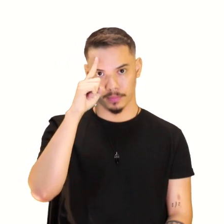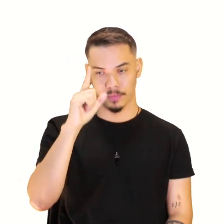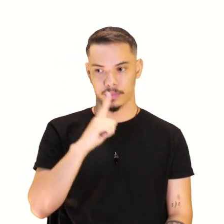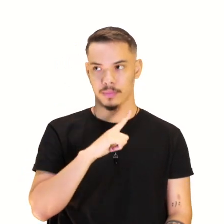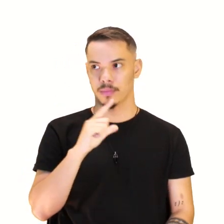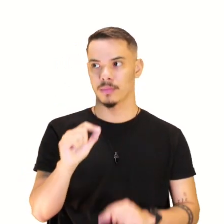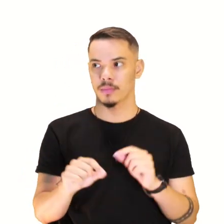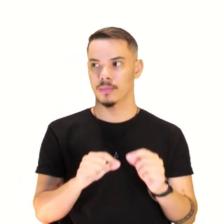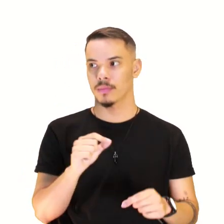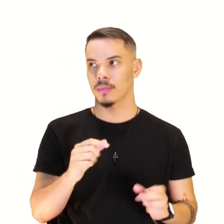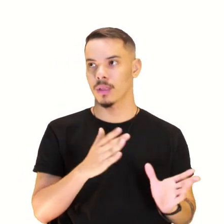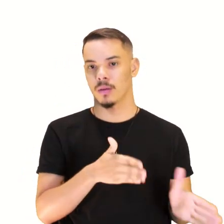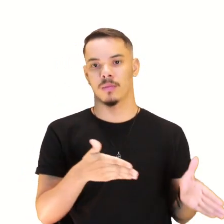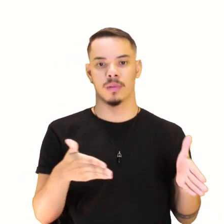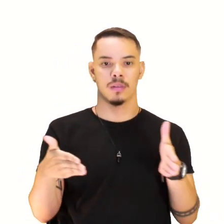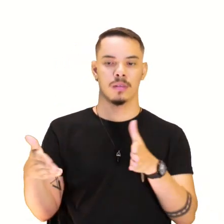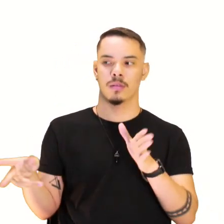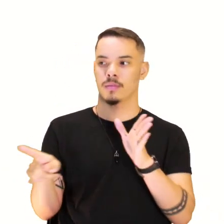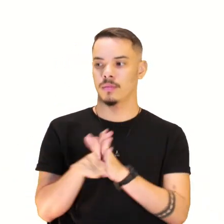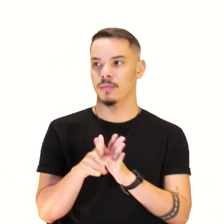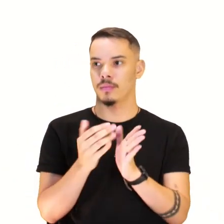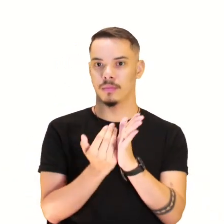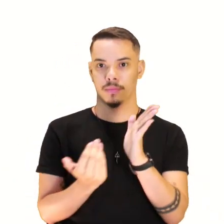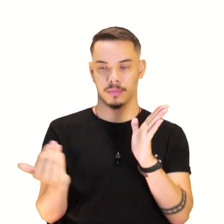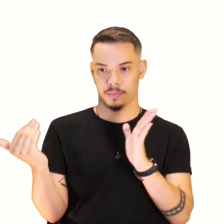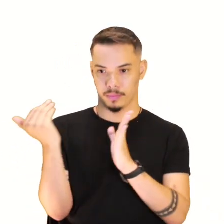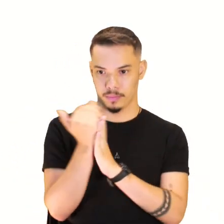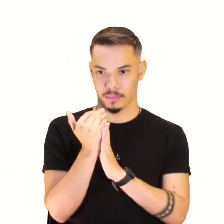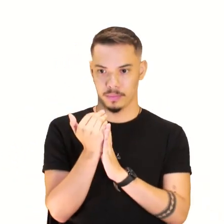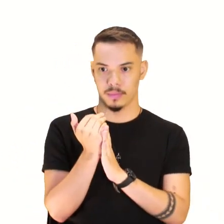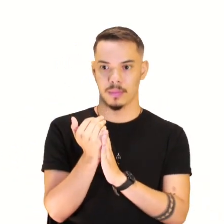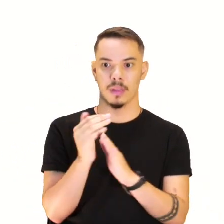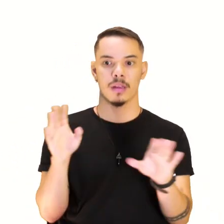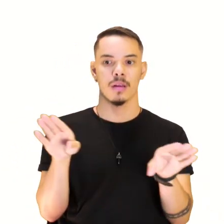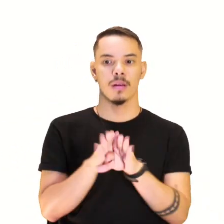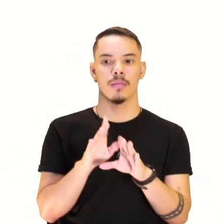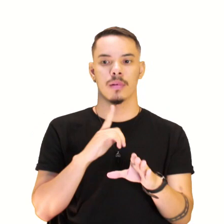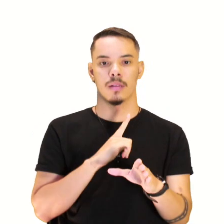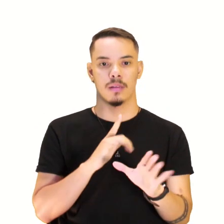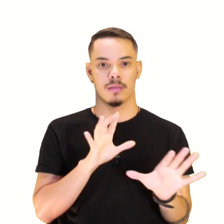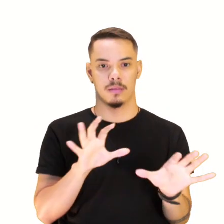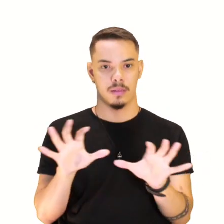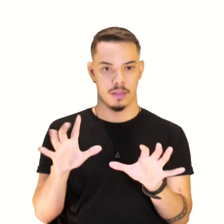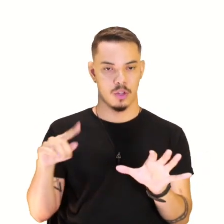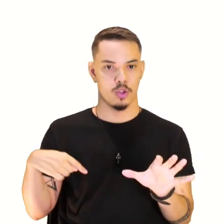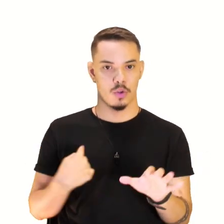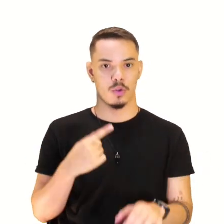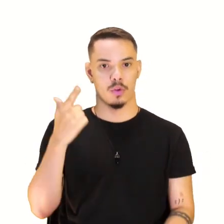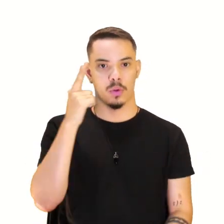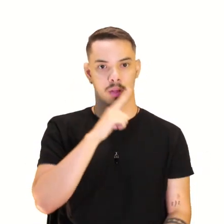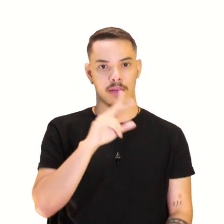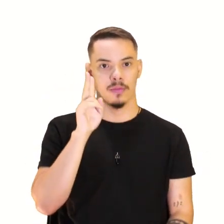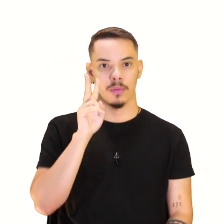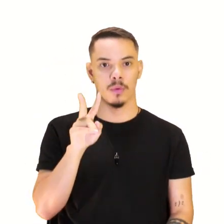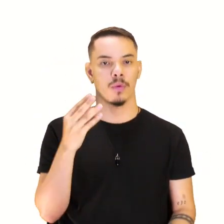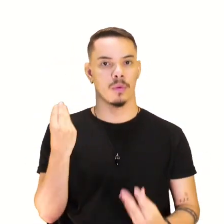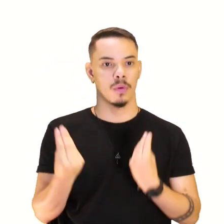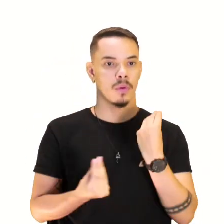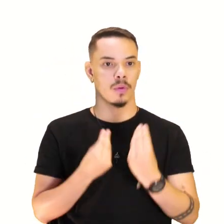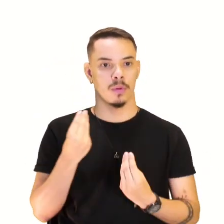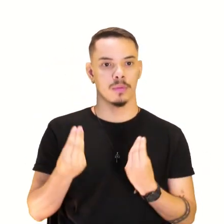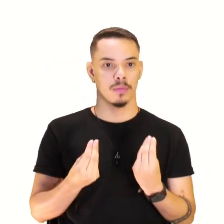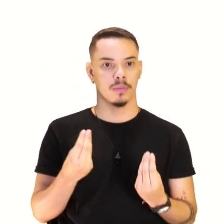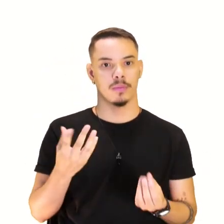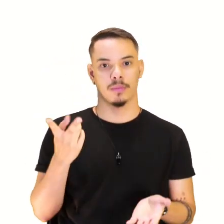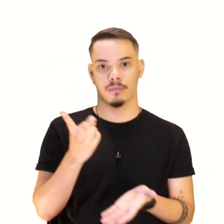uma sequência de crescimento, né? E quando a gente tem essa sequência de crescimento, a gente consegue visualizar isso de uma maneira constante.